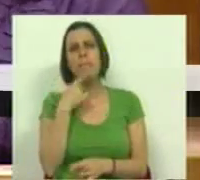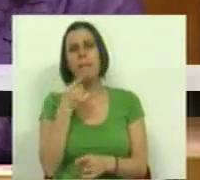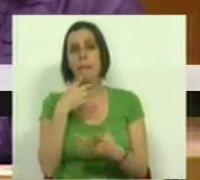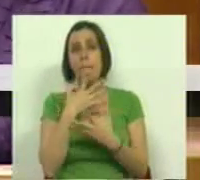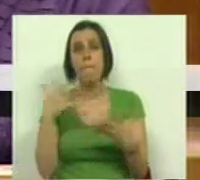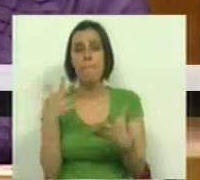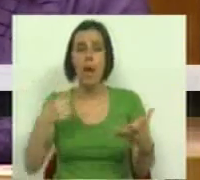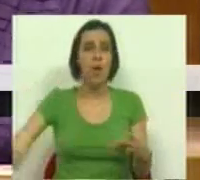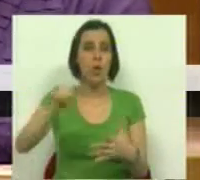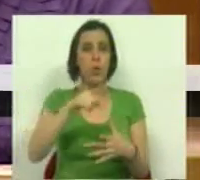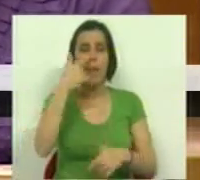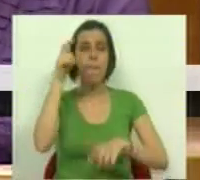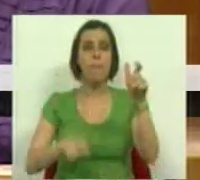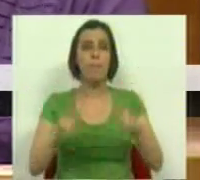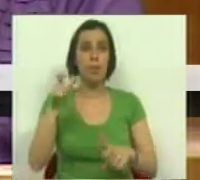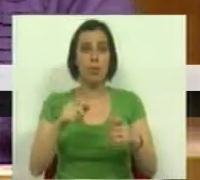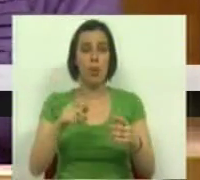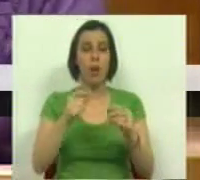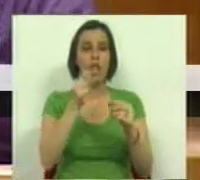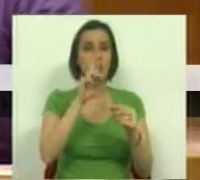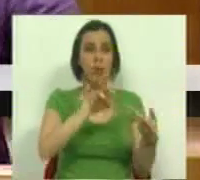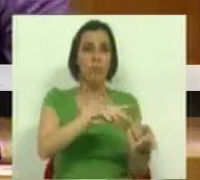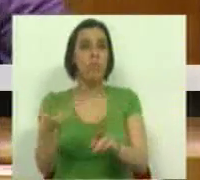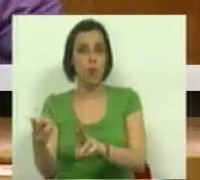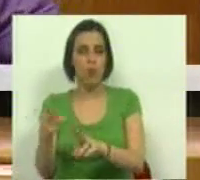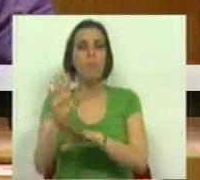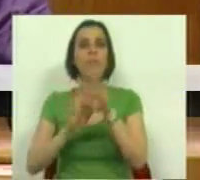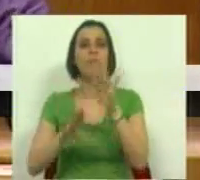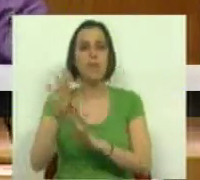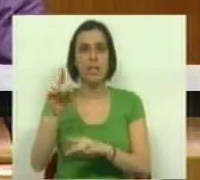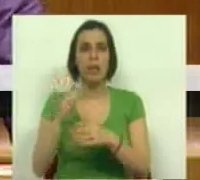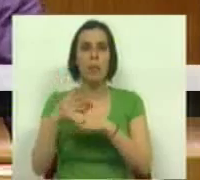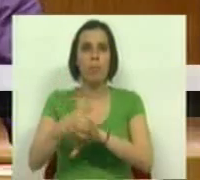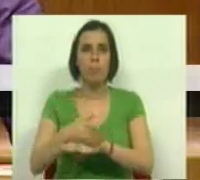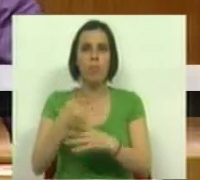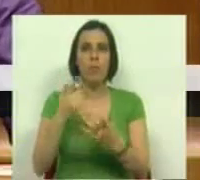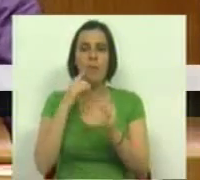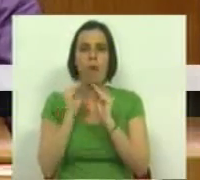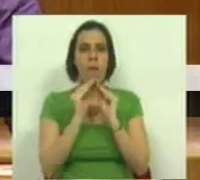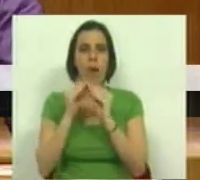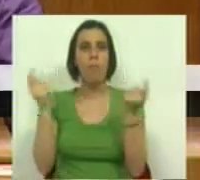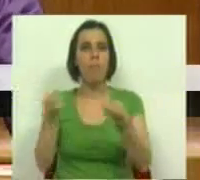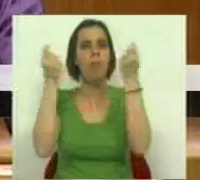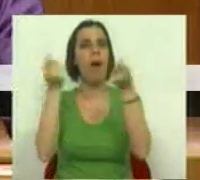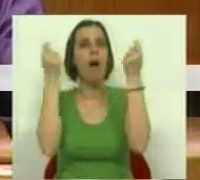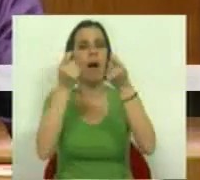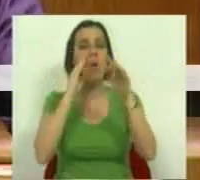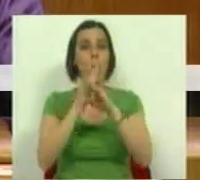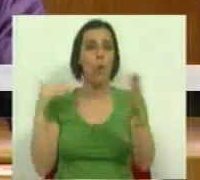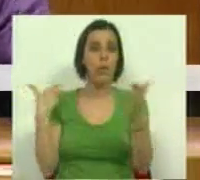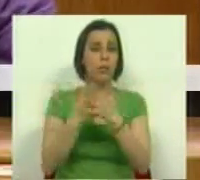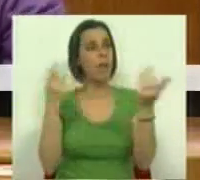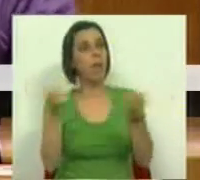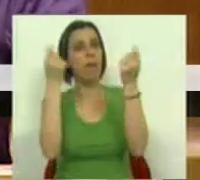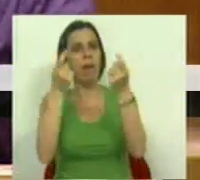que a esmagadora maioria dos cidadãos que mudaram de tarifário o fizeram através do maior embuste publicitário dos últimos